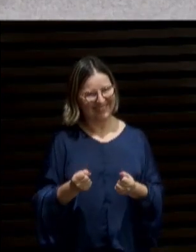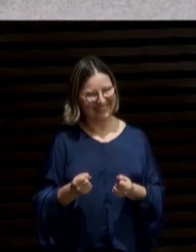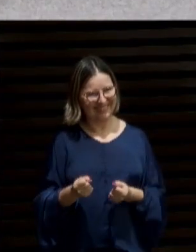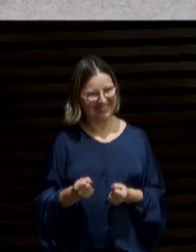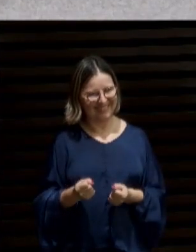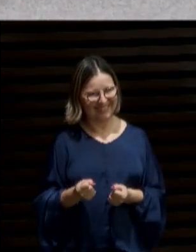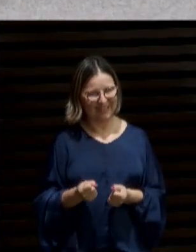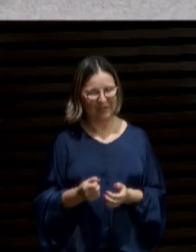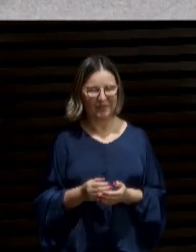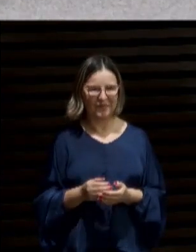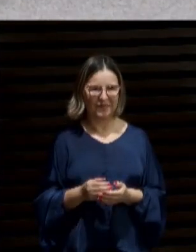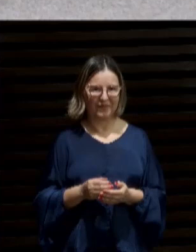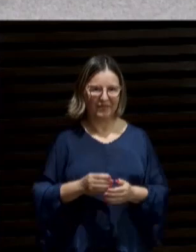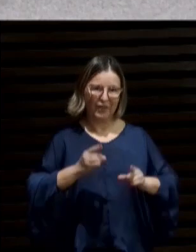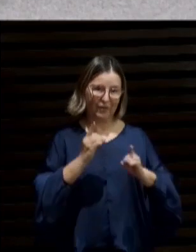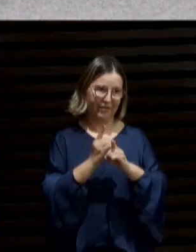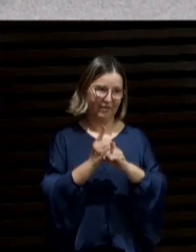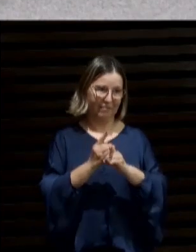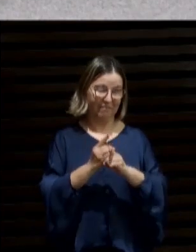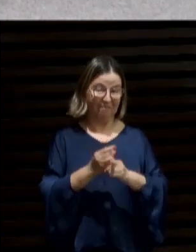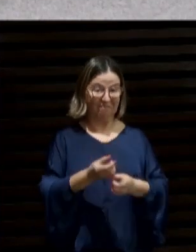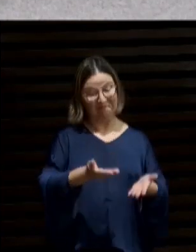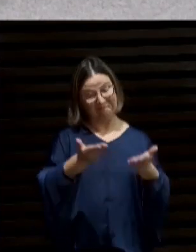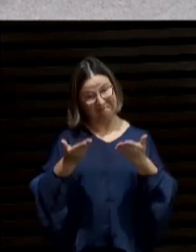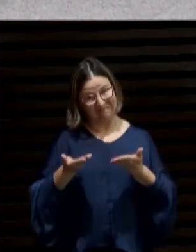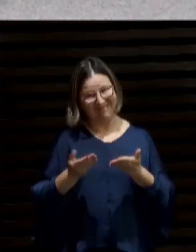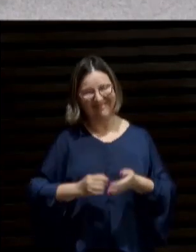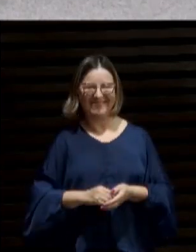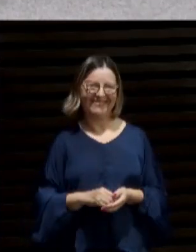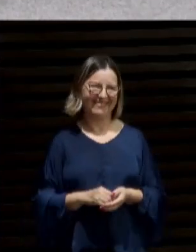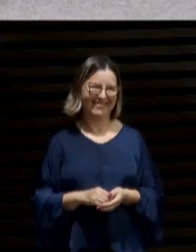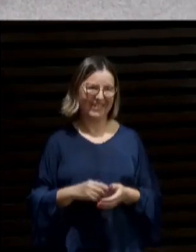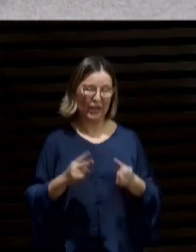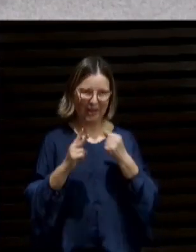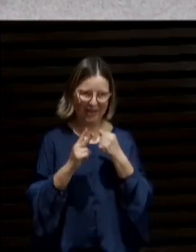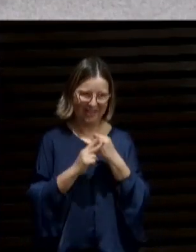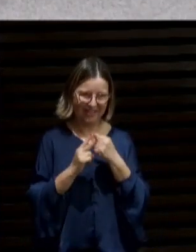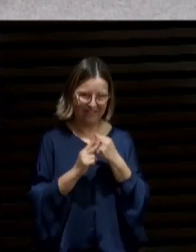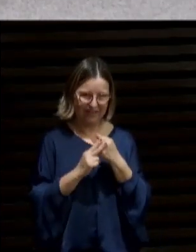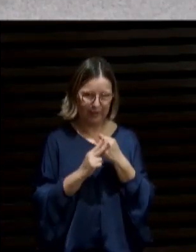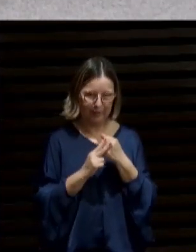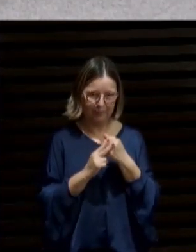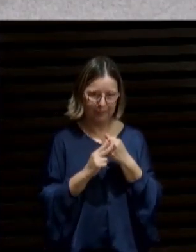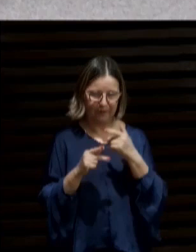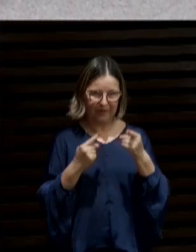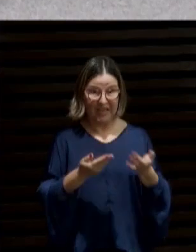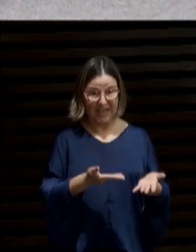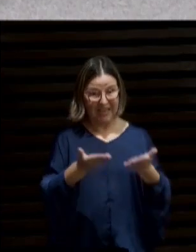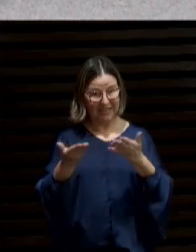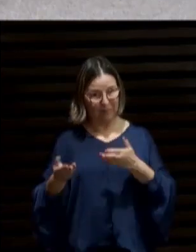Eles não aceitaram. O verbo aqui é um verbo que dá a ideia seguinte, receber